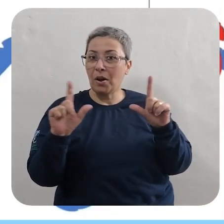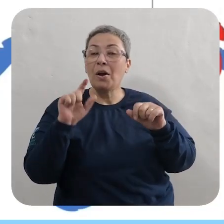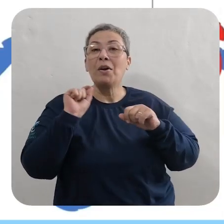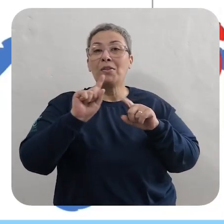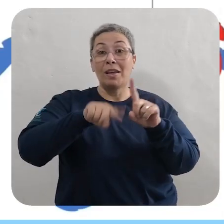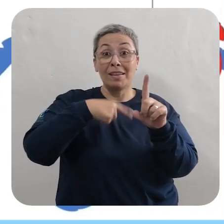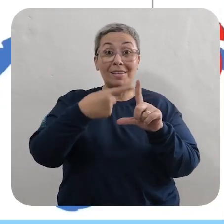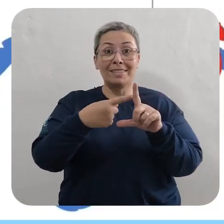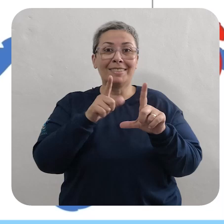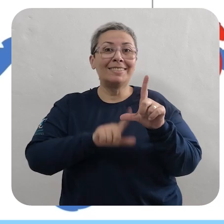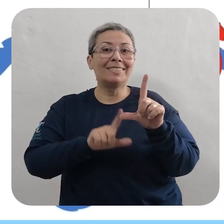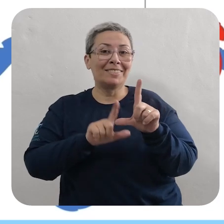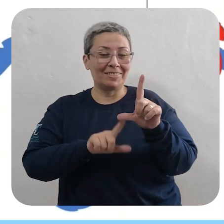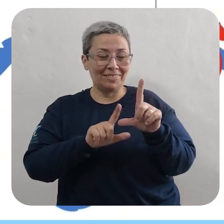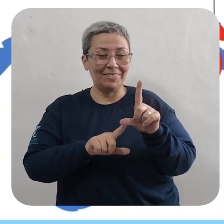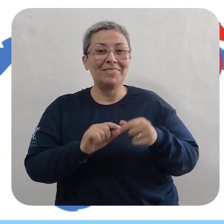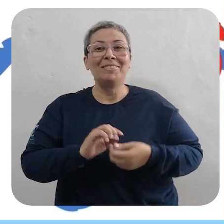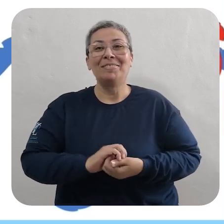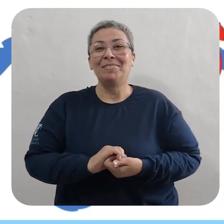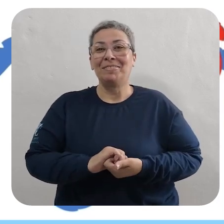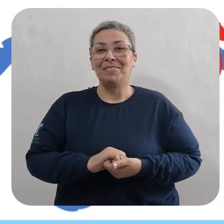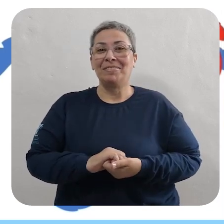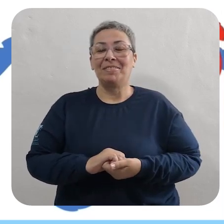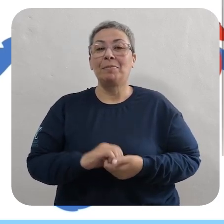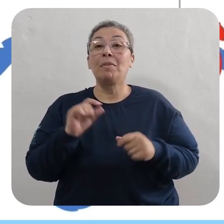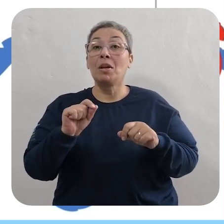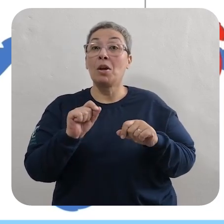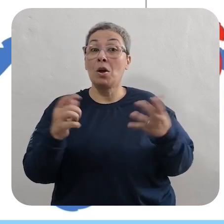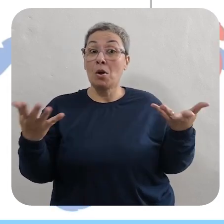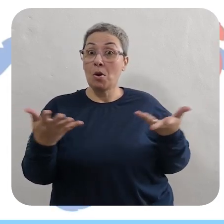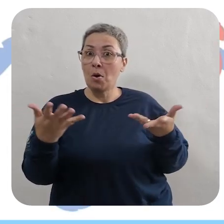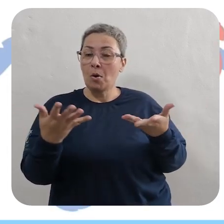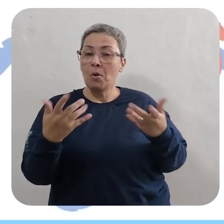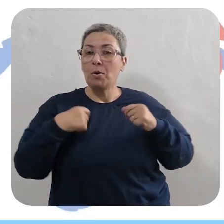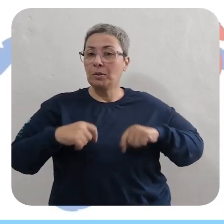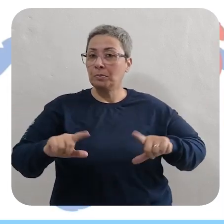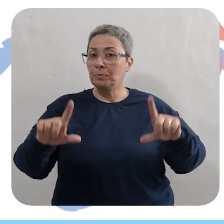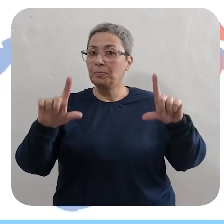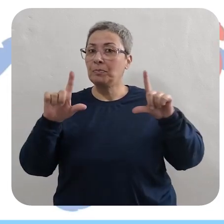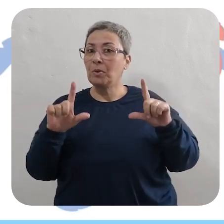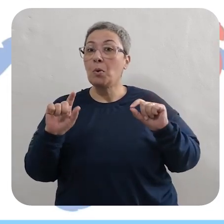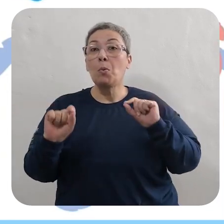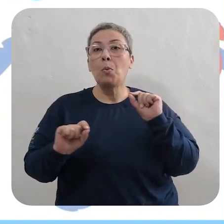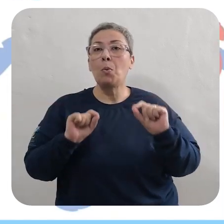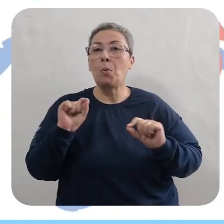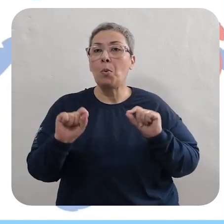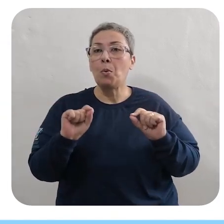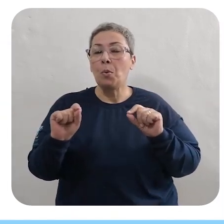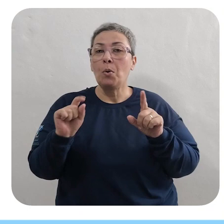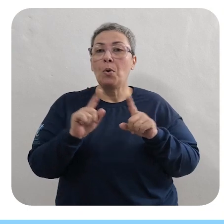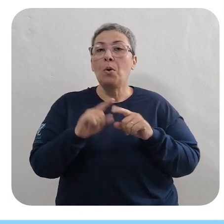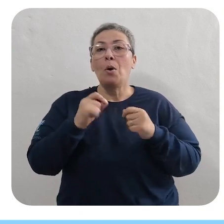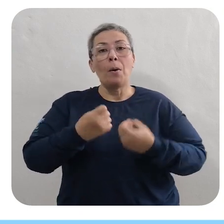hora do programa Além das Letras. Programa de hoje,